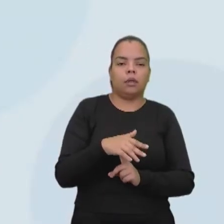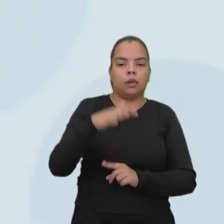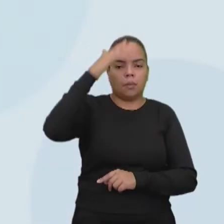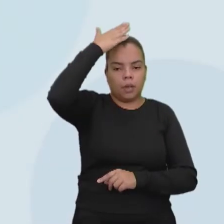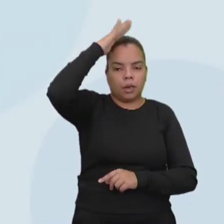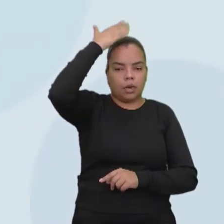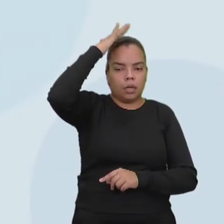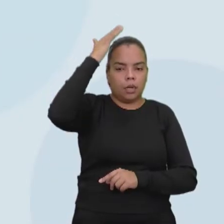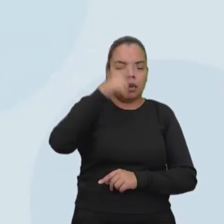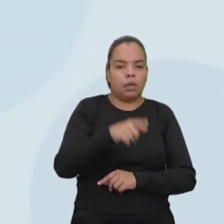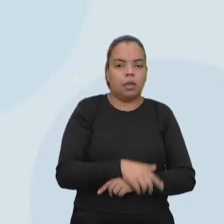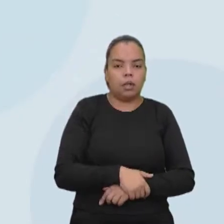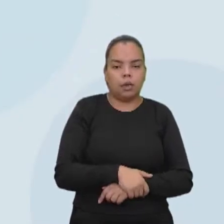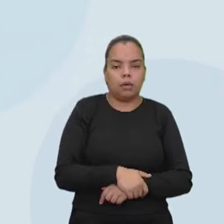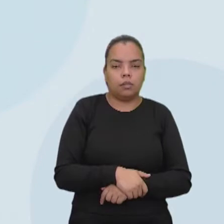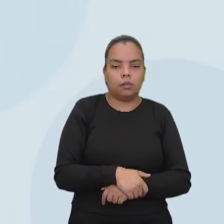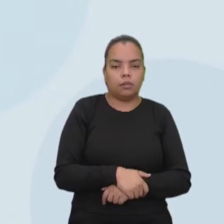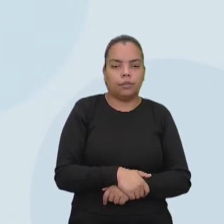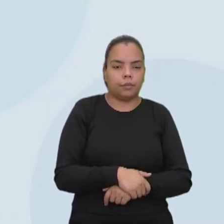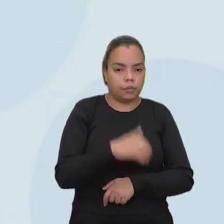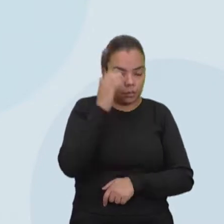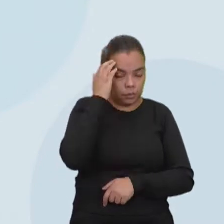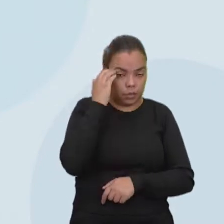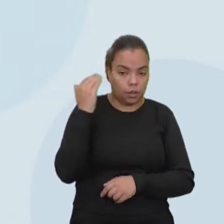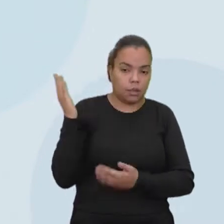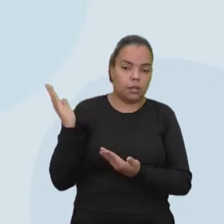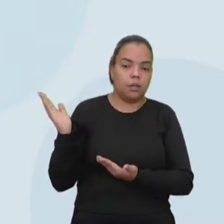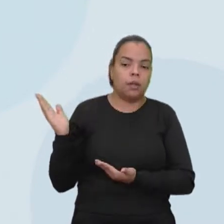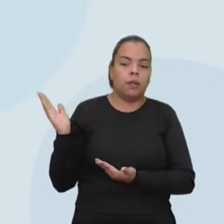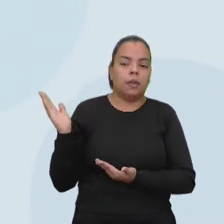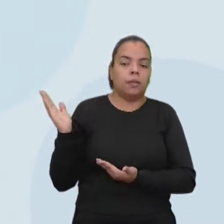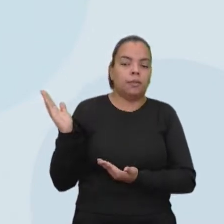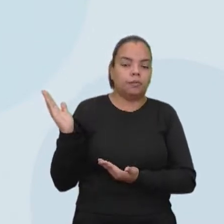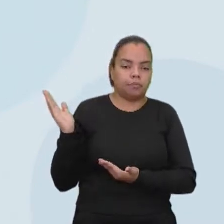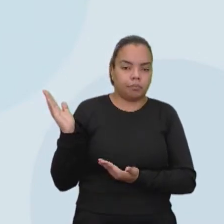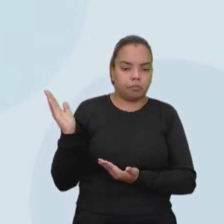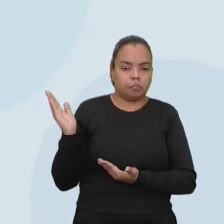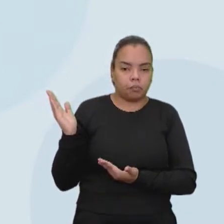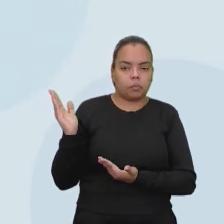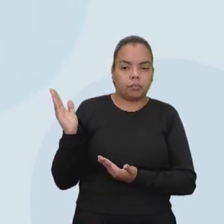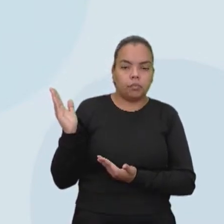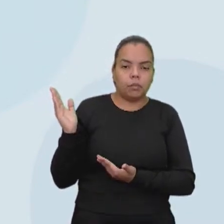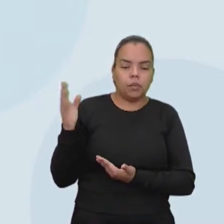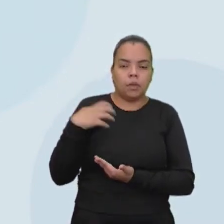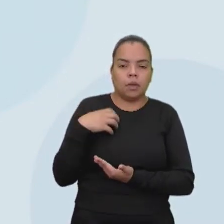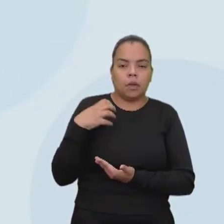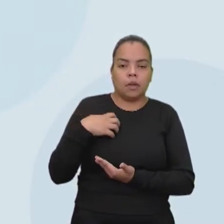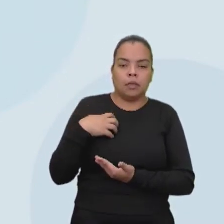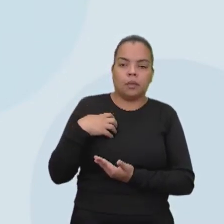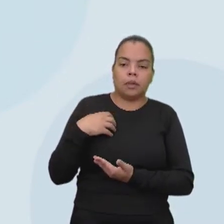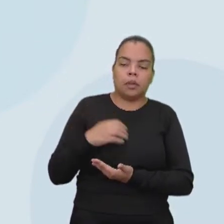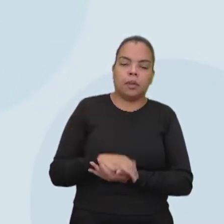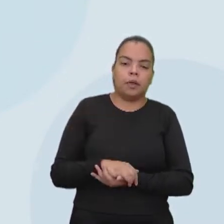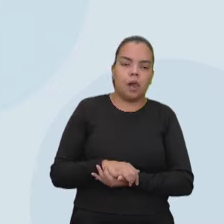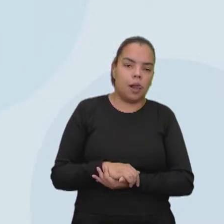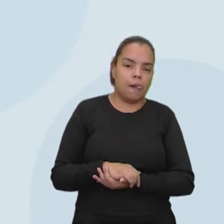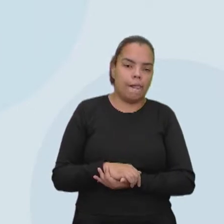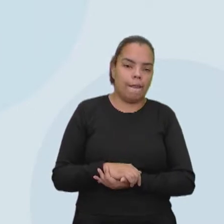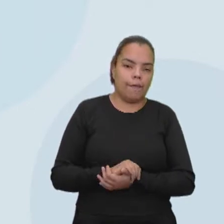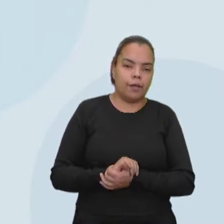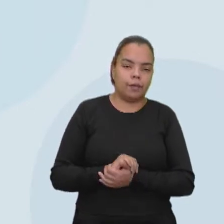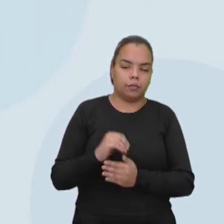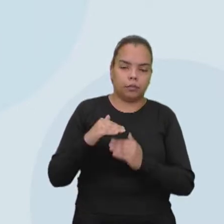Tá aí, ó, formato aí, né, essa formação rochosa aí que foi, vamos dizer assim,